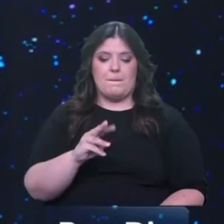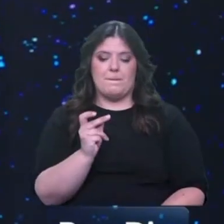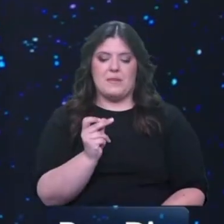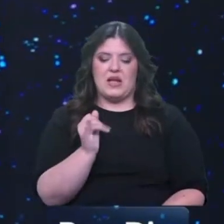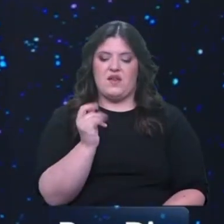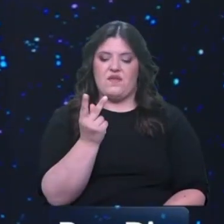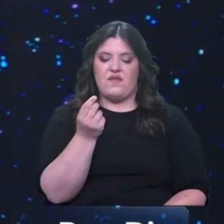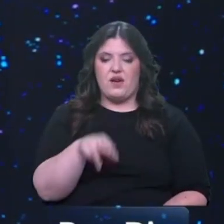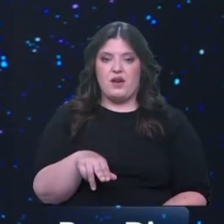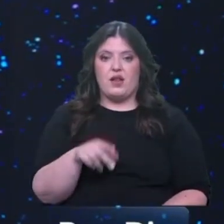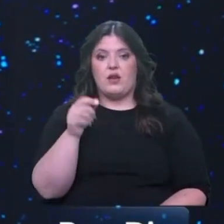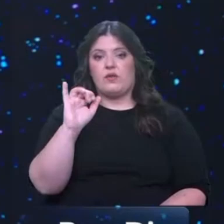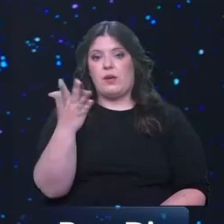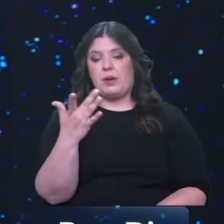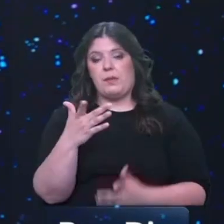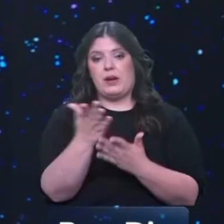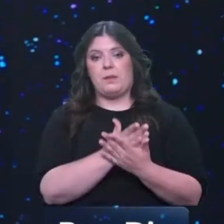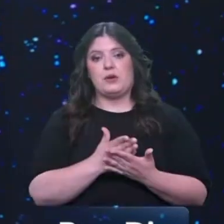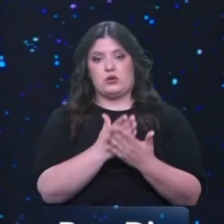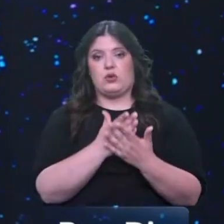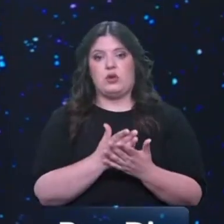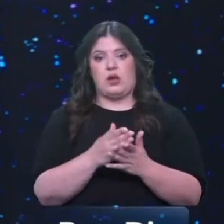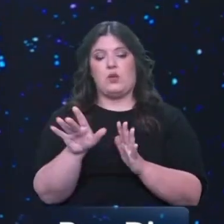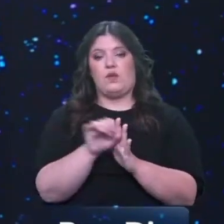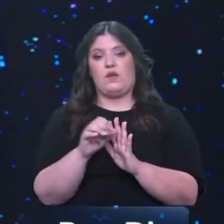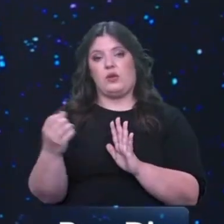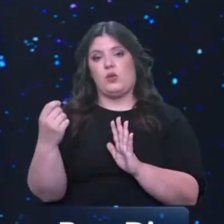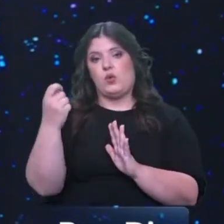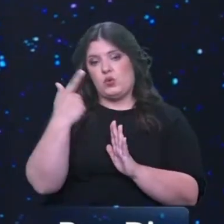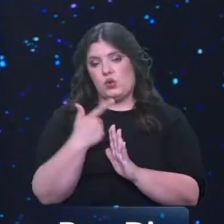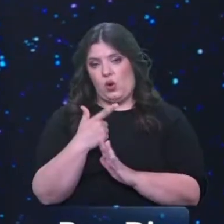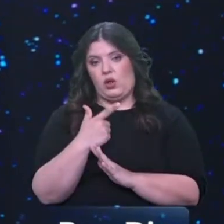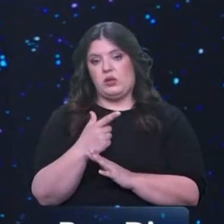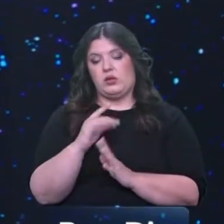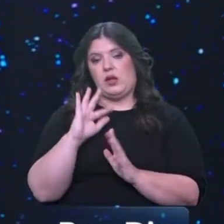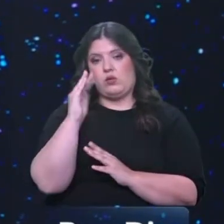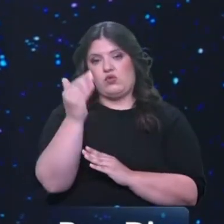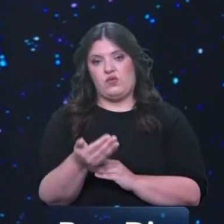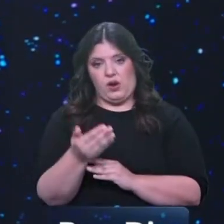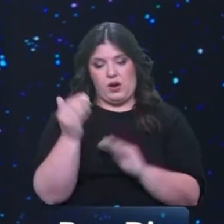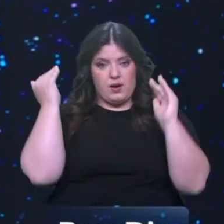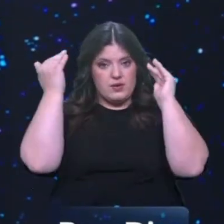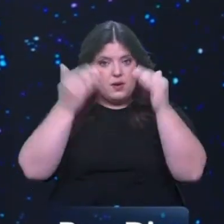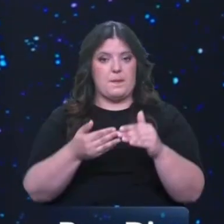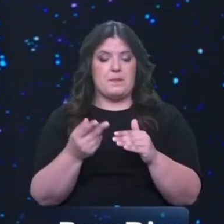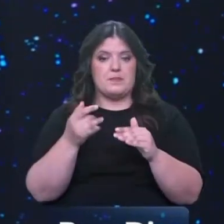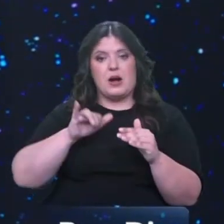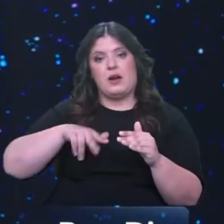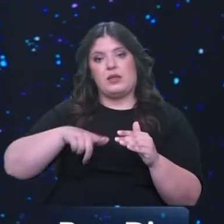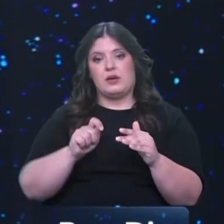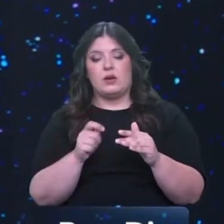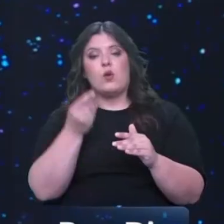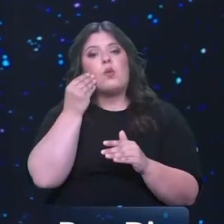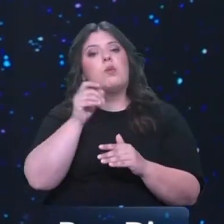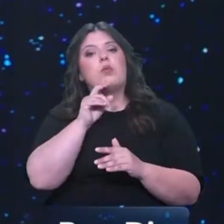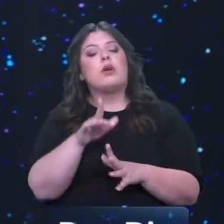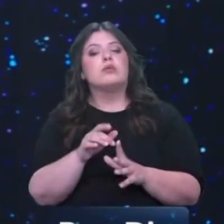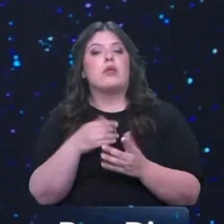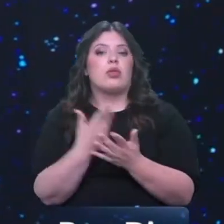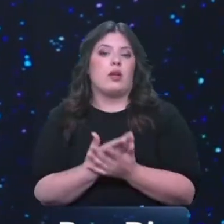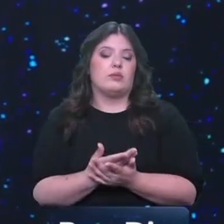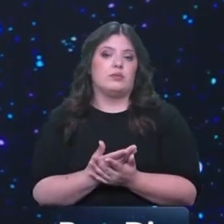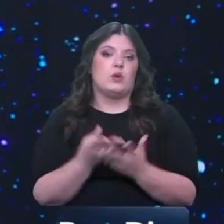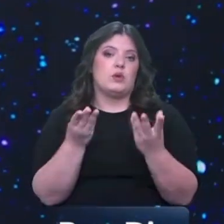sonda desenhada pela NASA para estudar o efeito da radiação do Sol na atmosfera de Marte e como é que isso pode ter propiciado